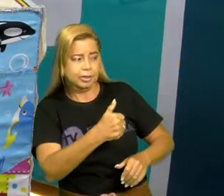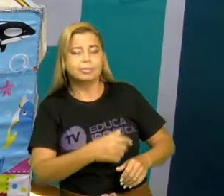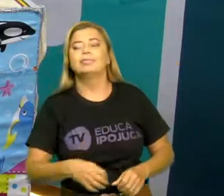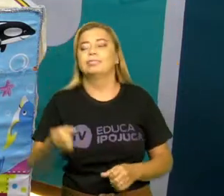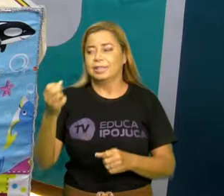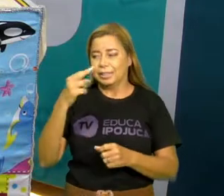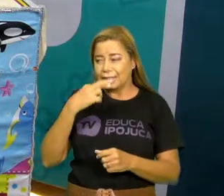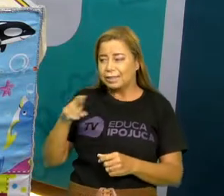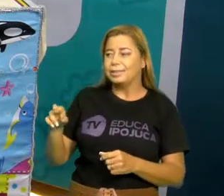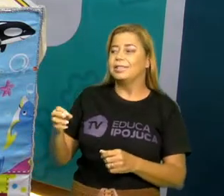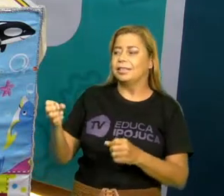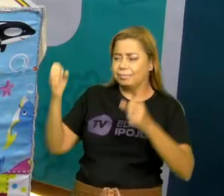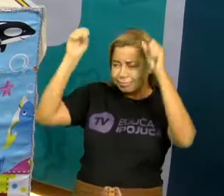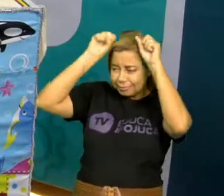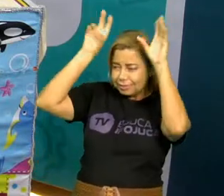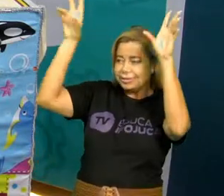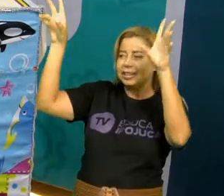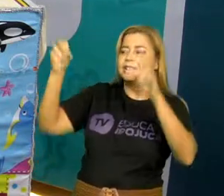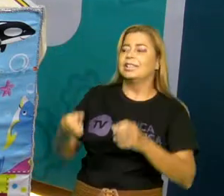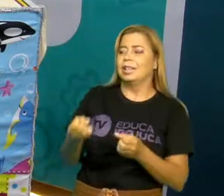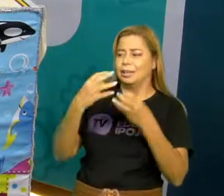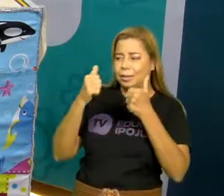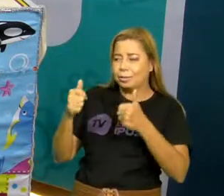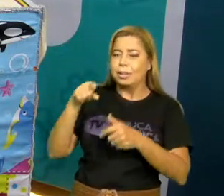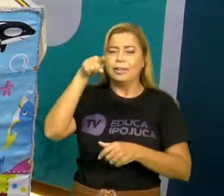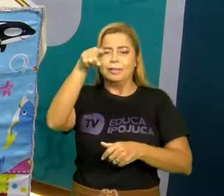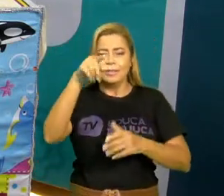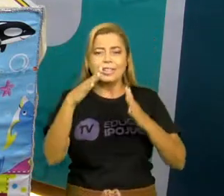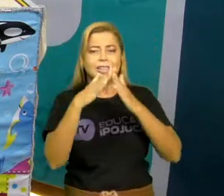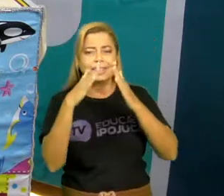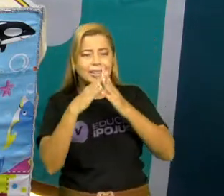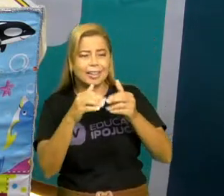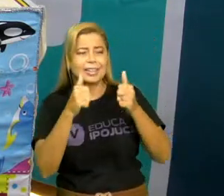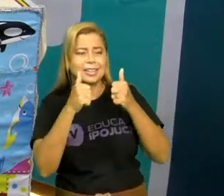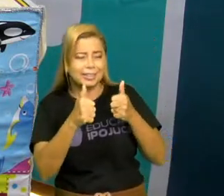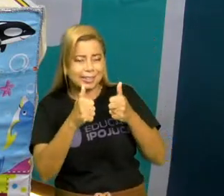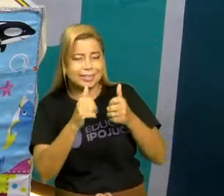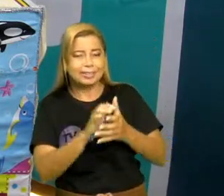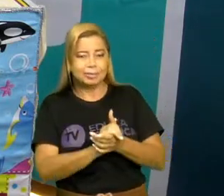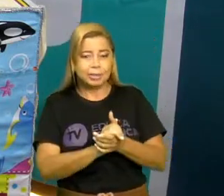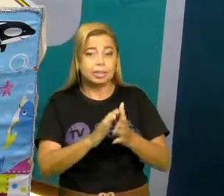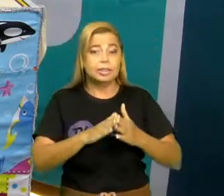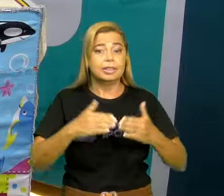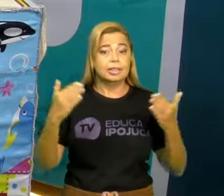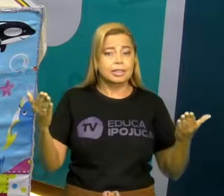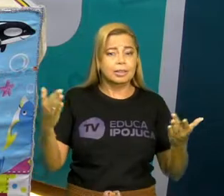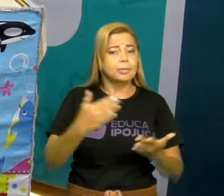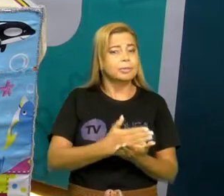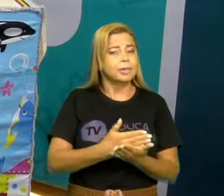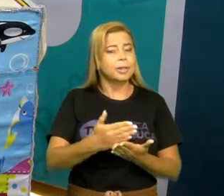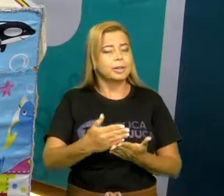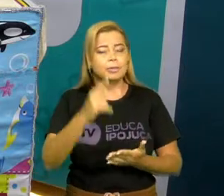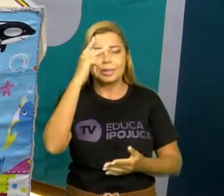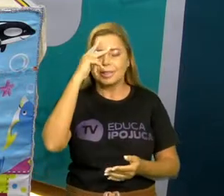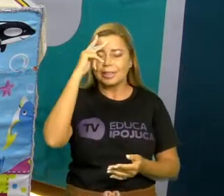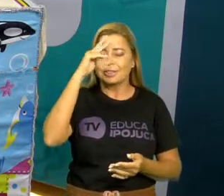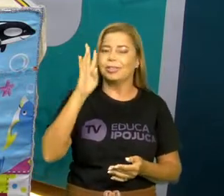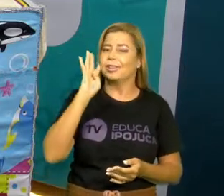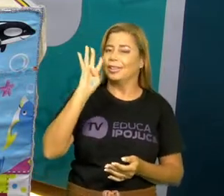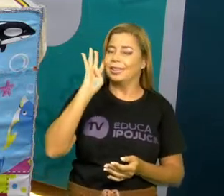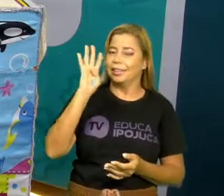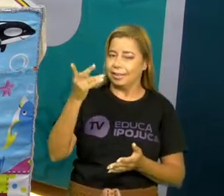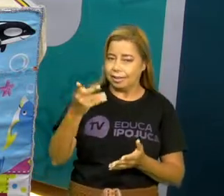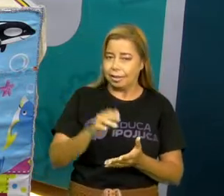Lê. Espero que vocês em casa também estejam. Isso mesmo. E pra gente começar aquela história bem legal de